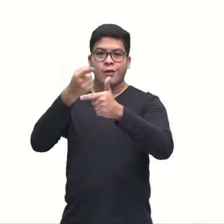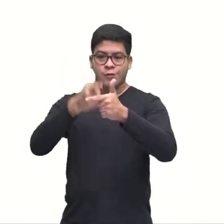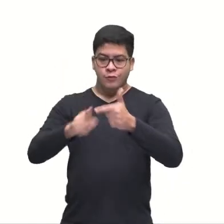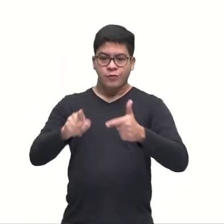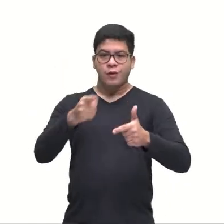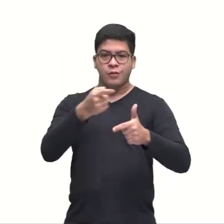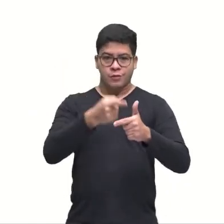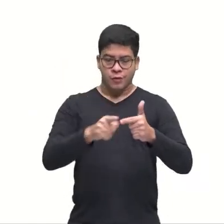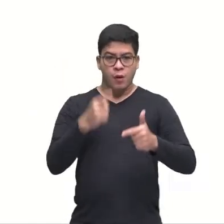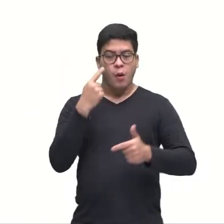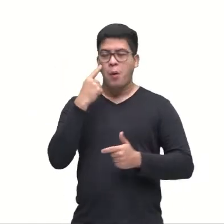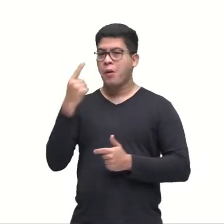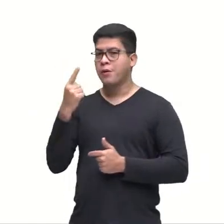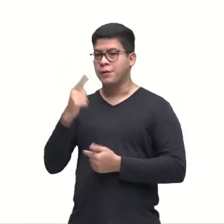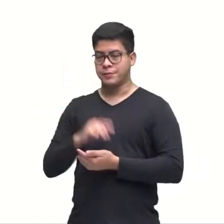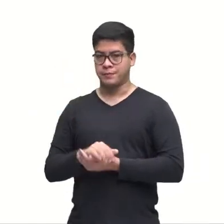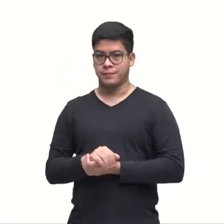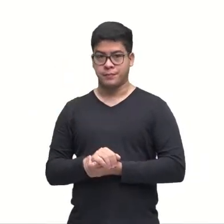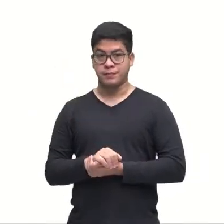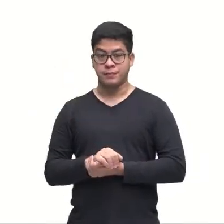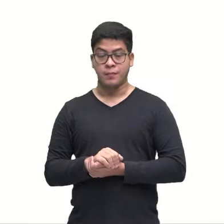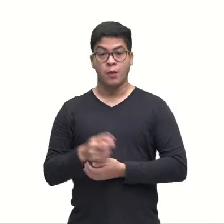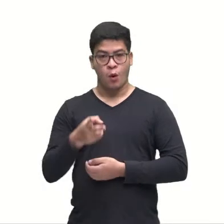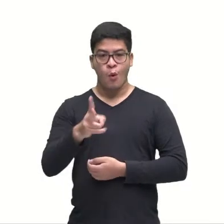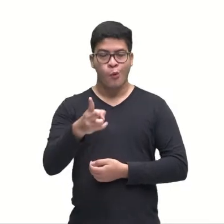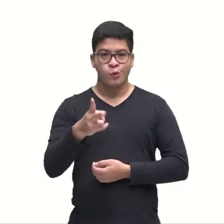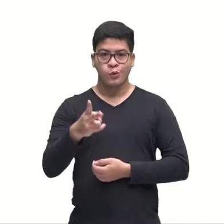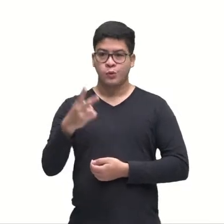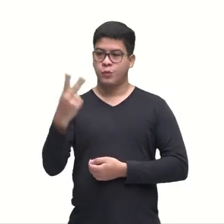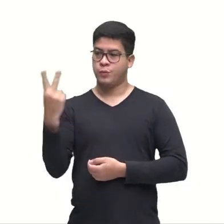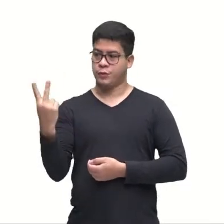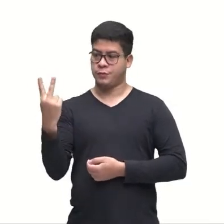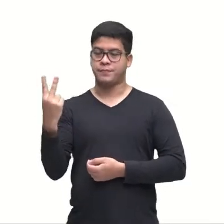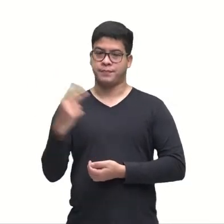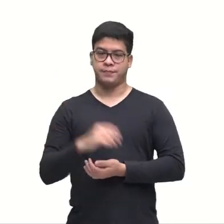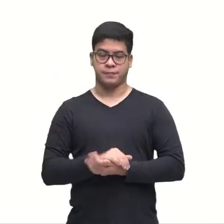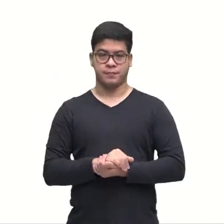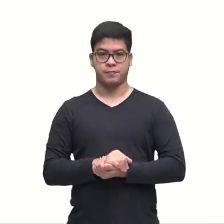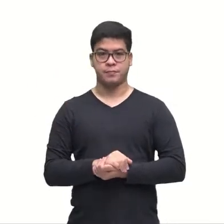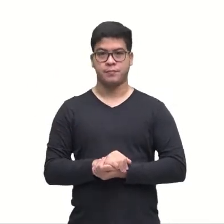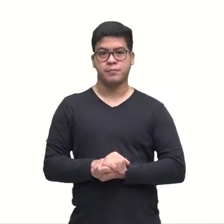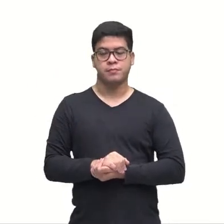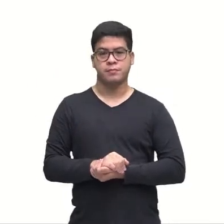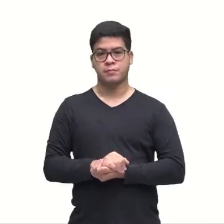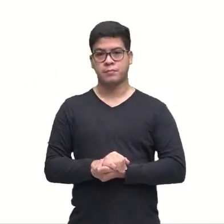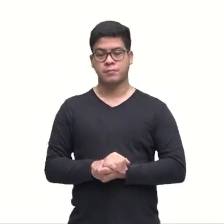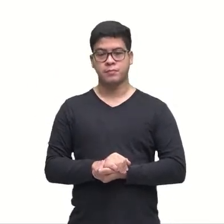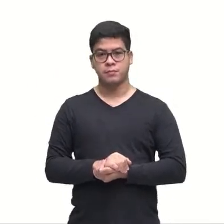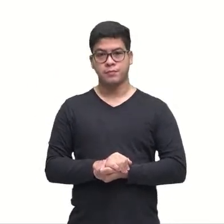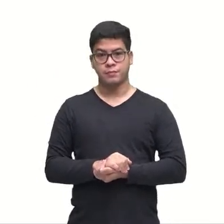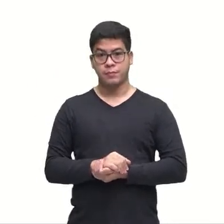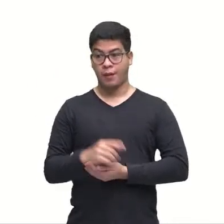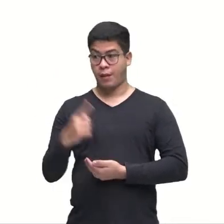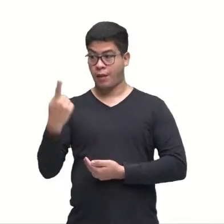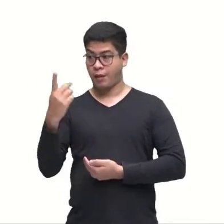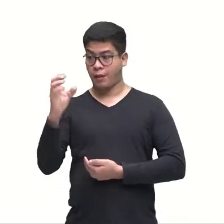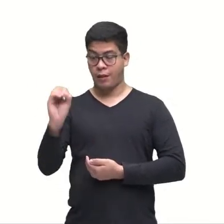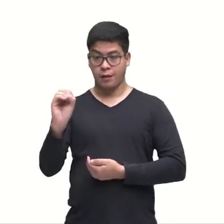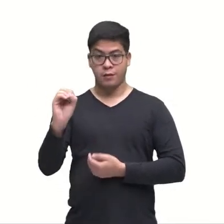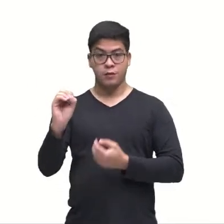ó, por 2, né? Porque 10 ainda dá para dividir por 2. Então, divide o 10 por 2. 10 dividido por 2